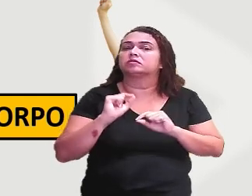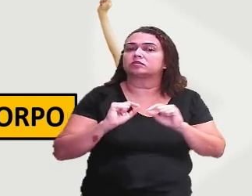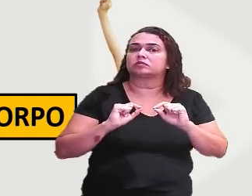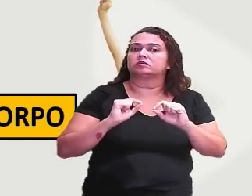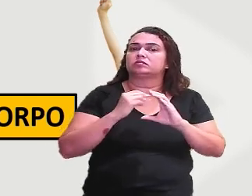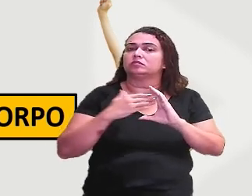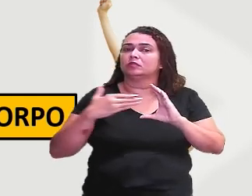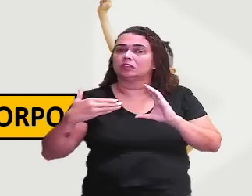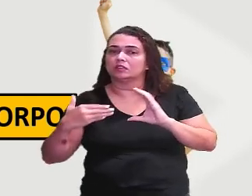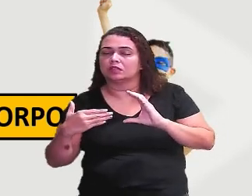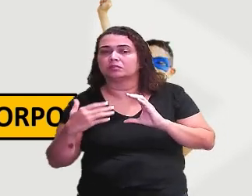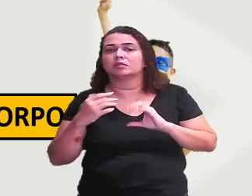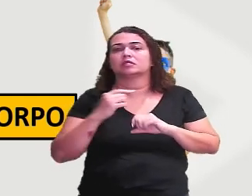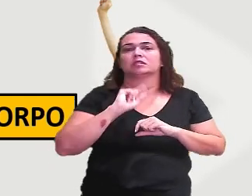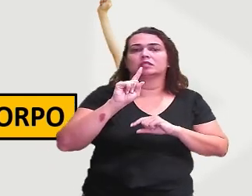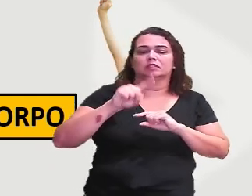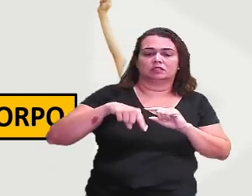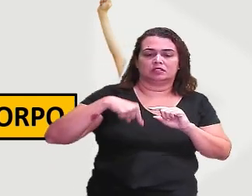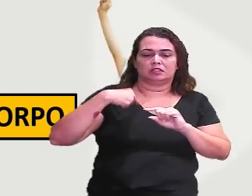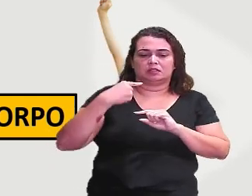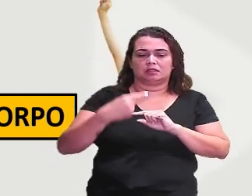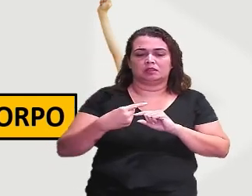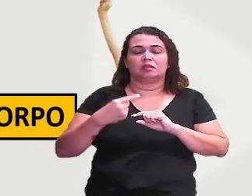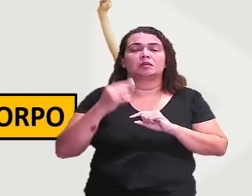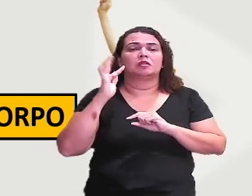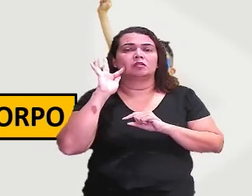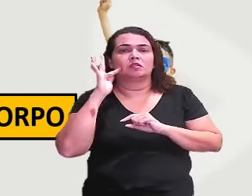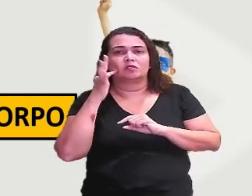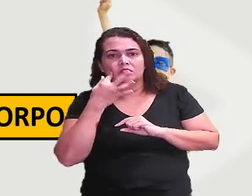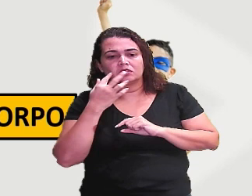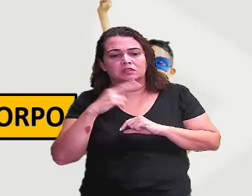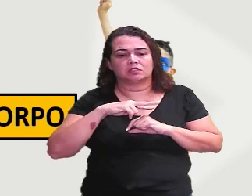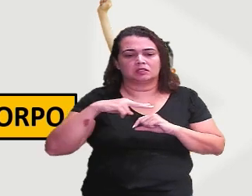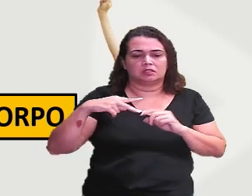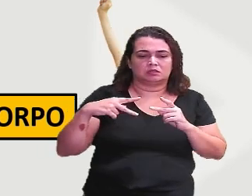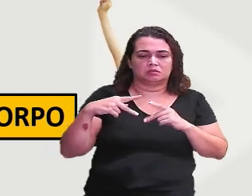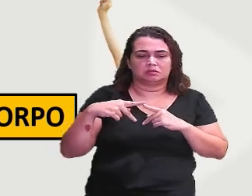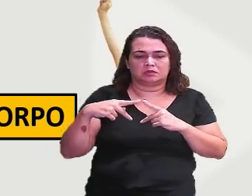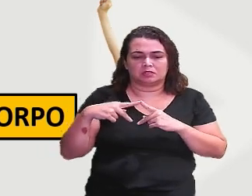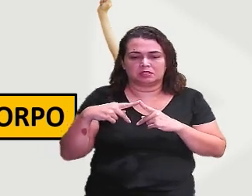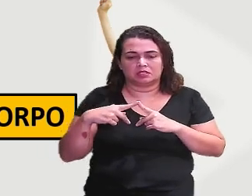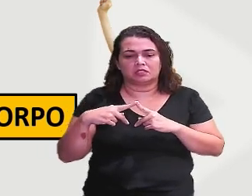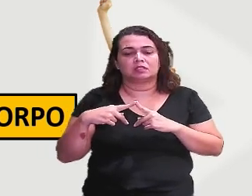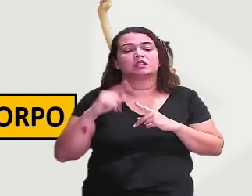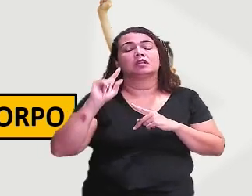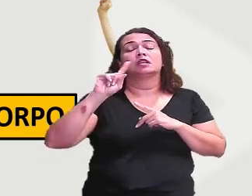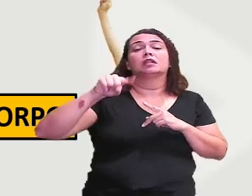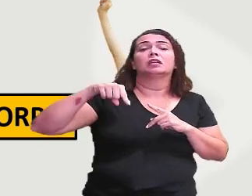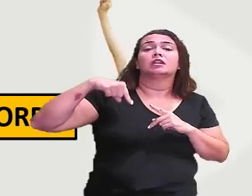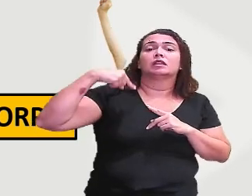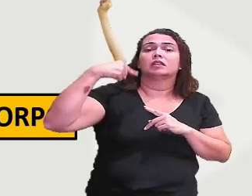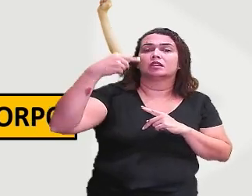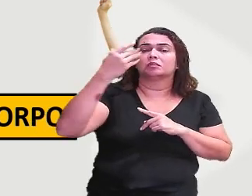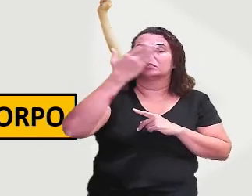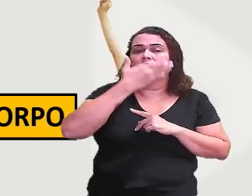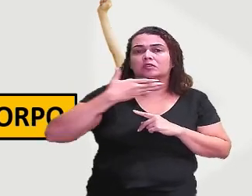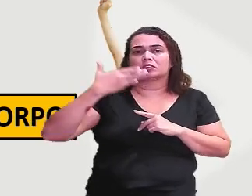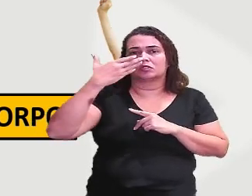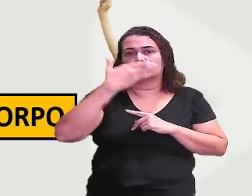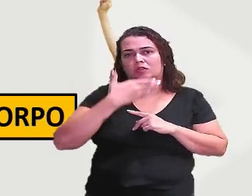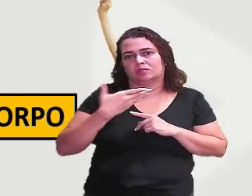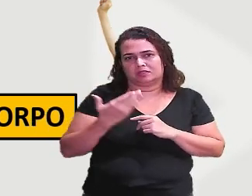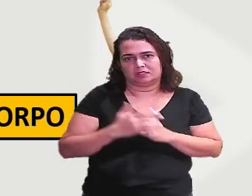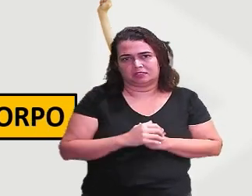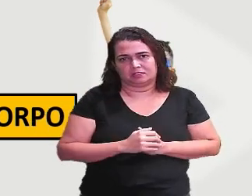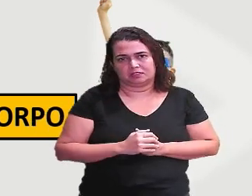seguido pelas frutas, pelos legumes, pelas proteínas, e lá no pico da pirâmide tem os doces, O que é que